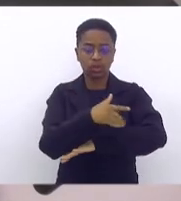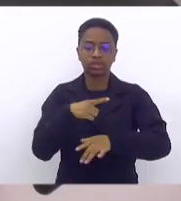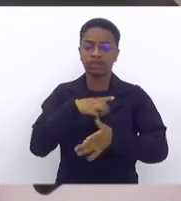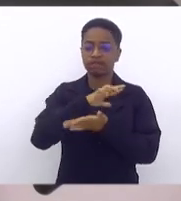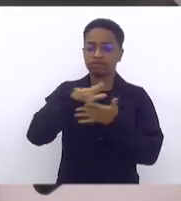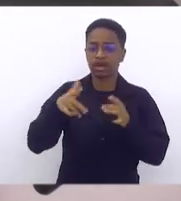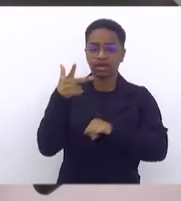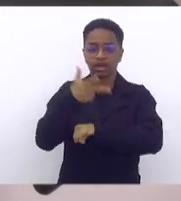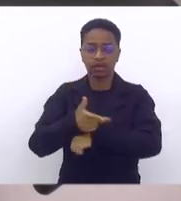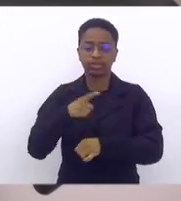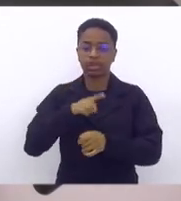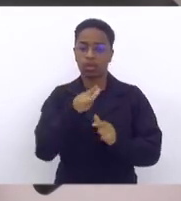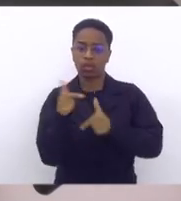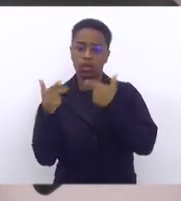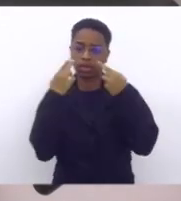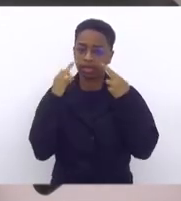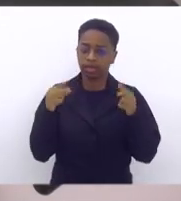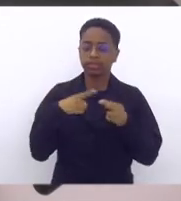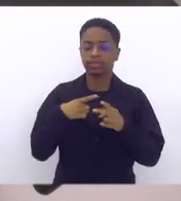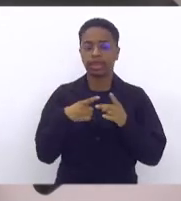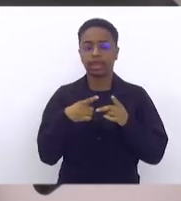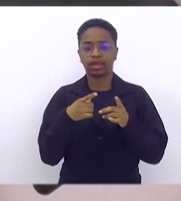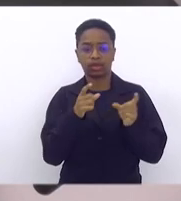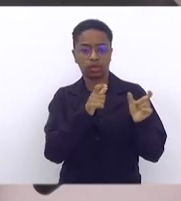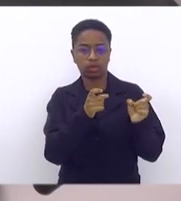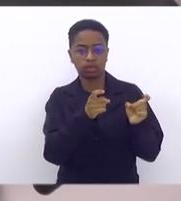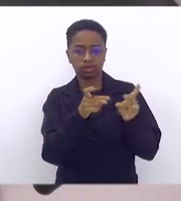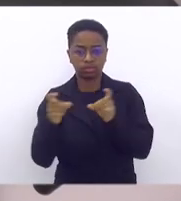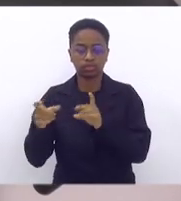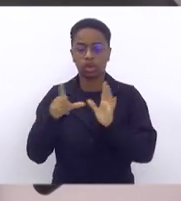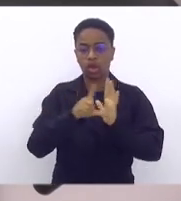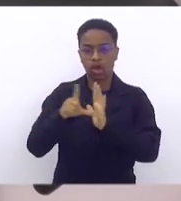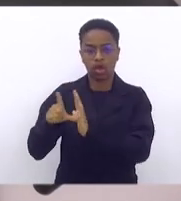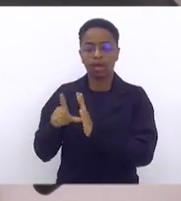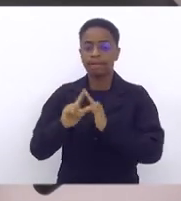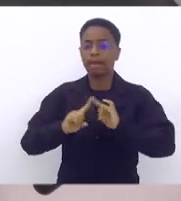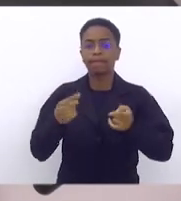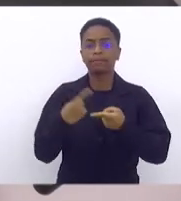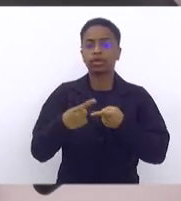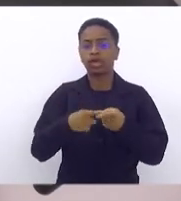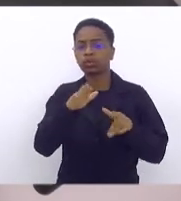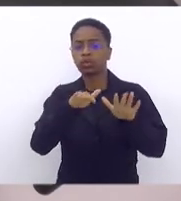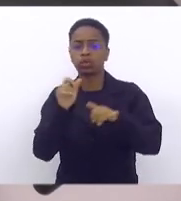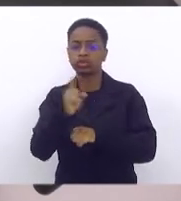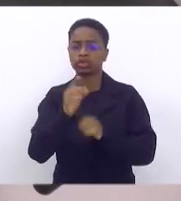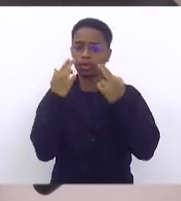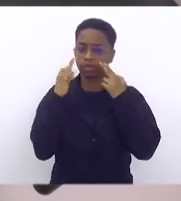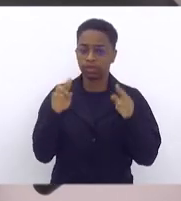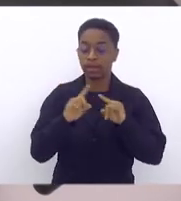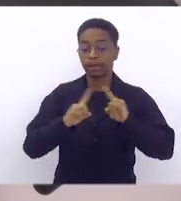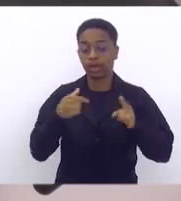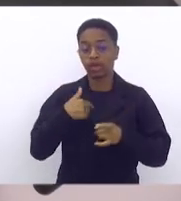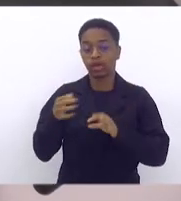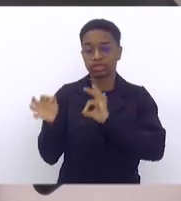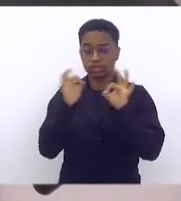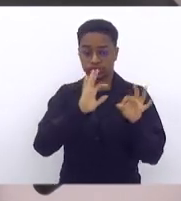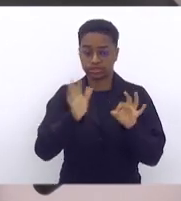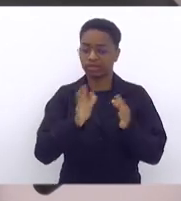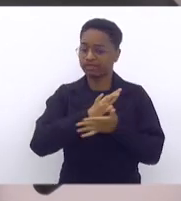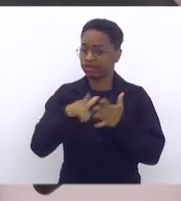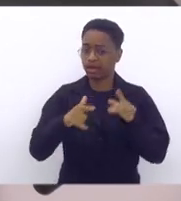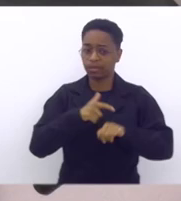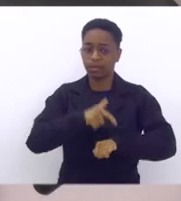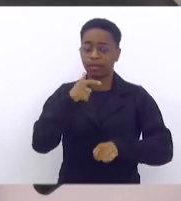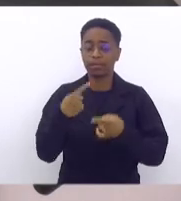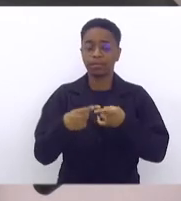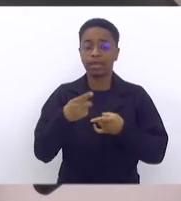várias câmeras, tinham outras testemunhas, tinha uma barraquinha, um jornaleiro. Por que outras pessoas não foram arroladas? E eu já cansei de assistir em audiências policiais